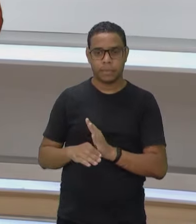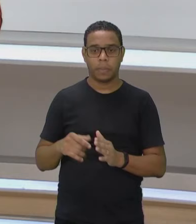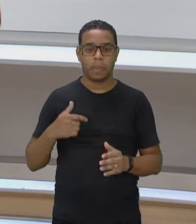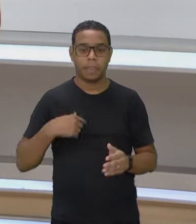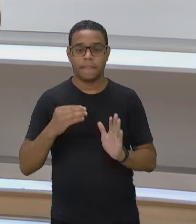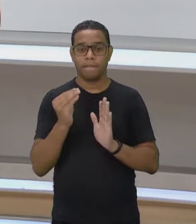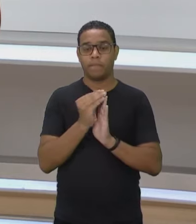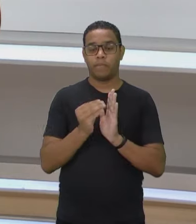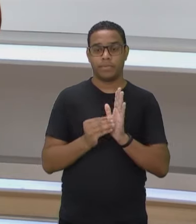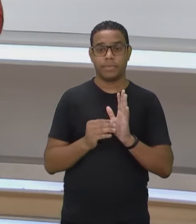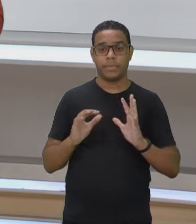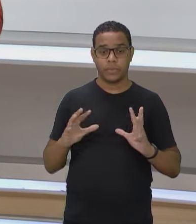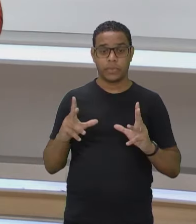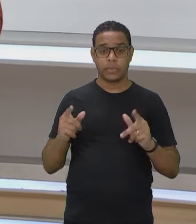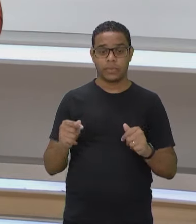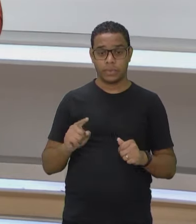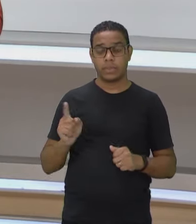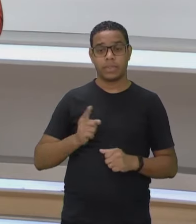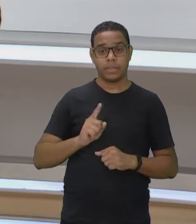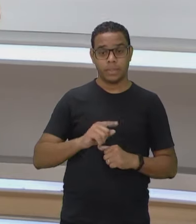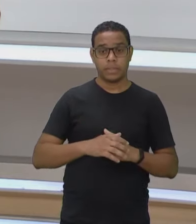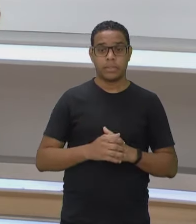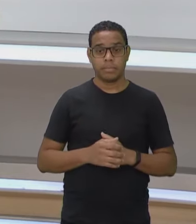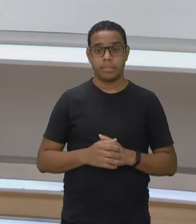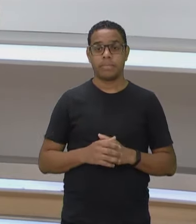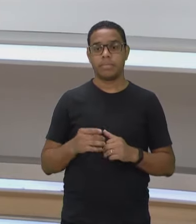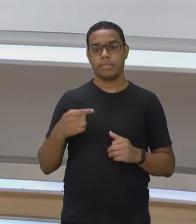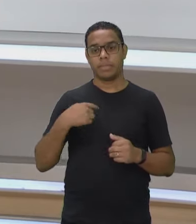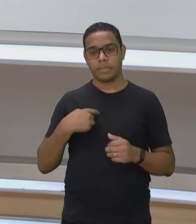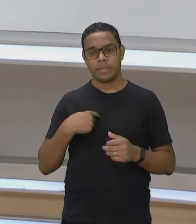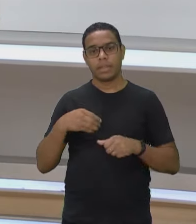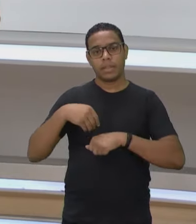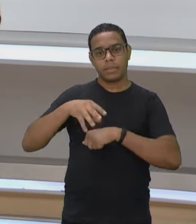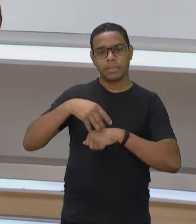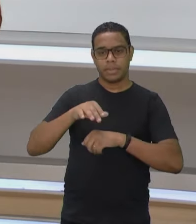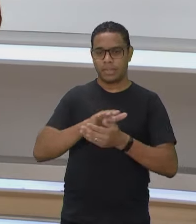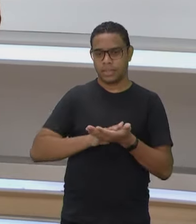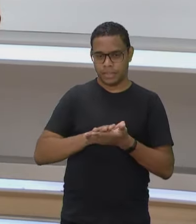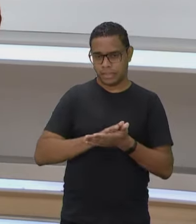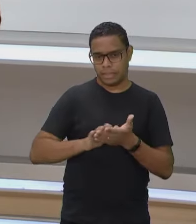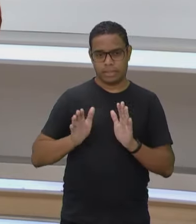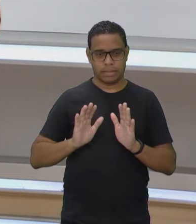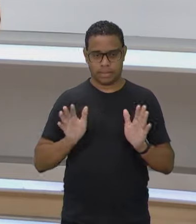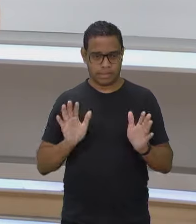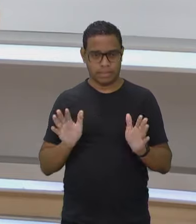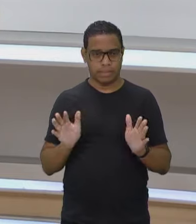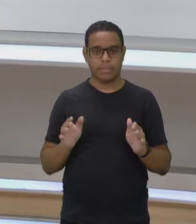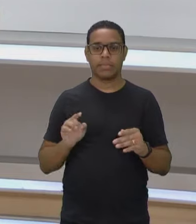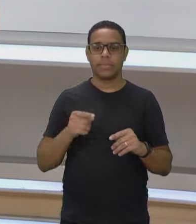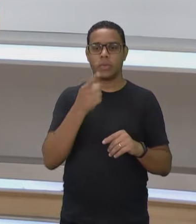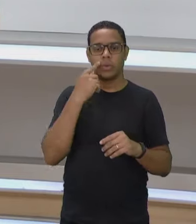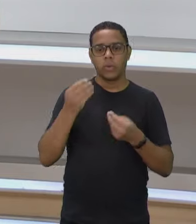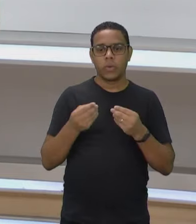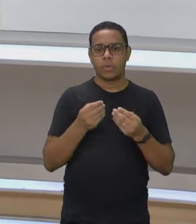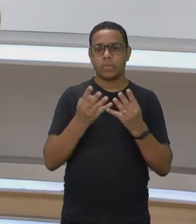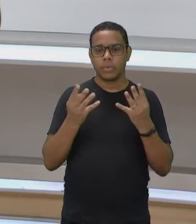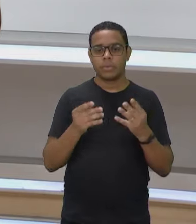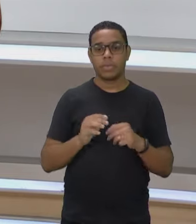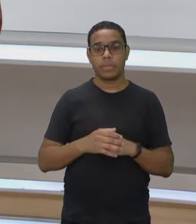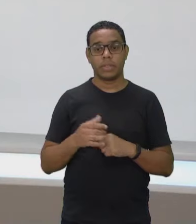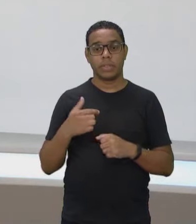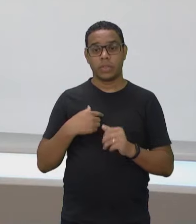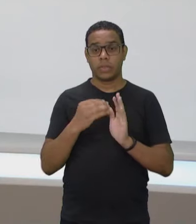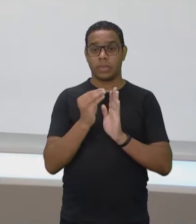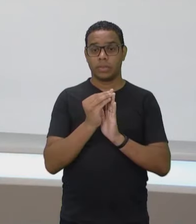coloquei todas as cartinhas para vocês, para mim não ficar dando spoiler e nem dando a correção de cada cartinha.